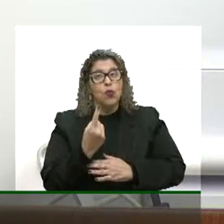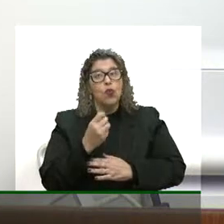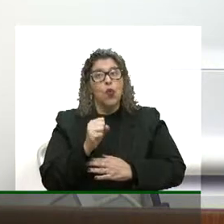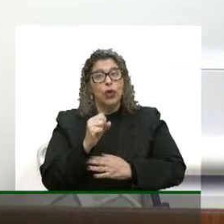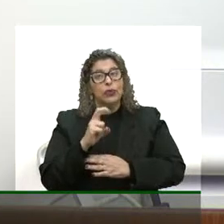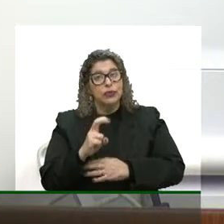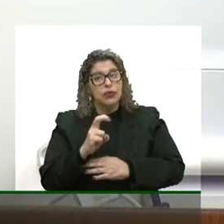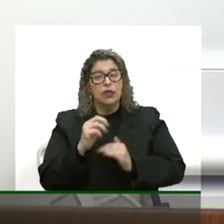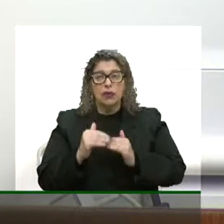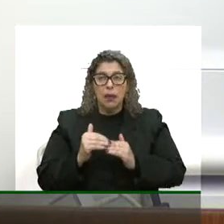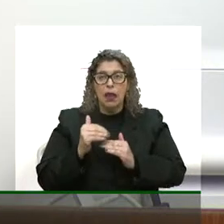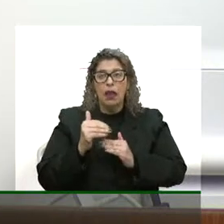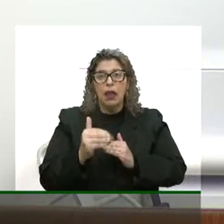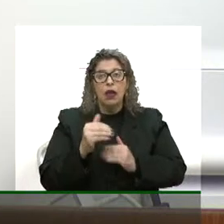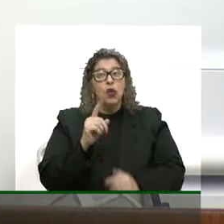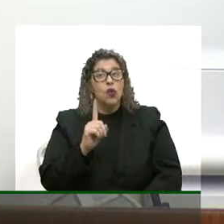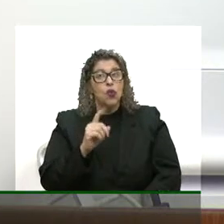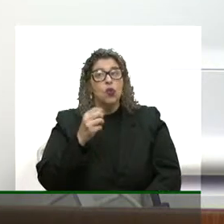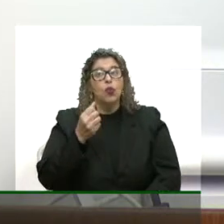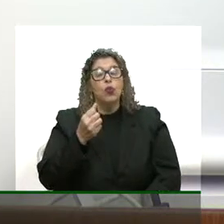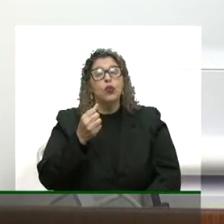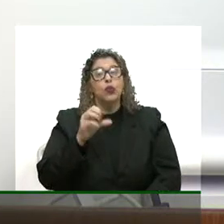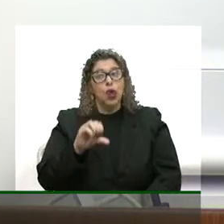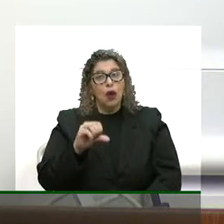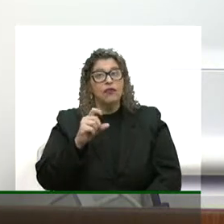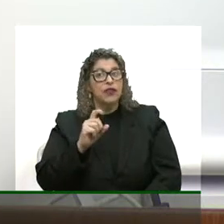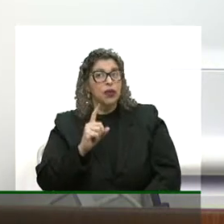e posteriormente 191-2020.